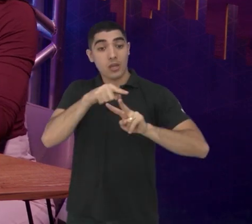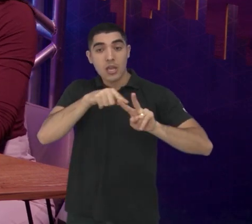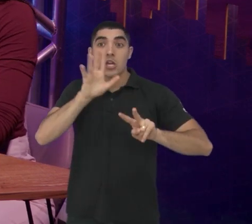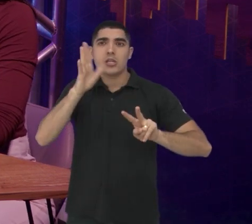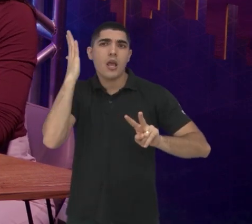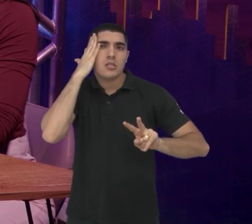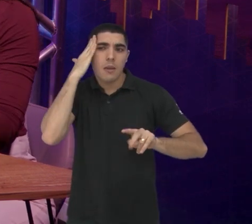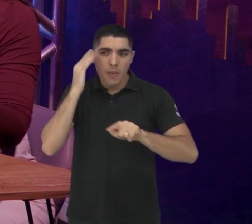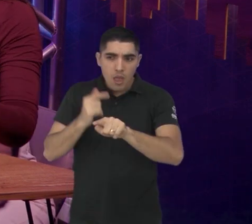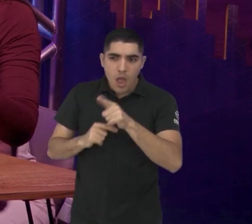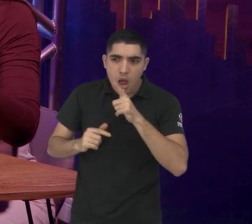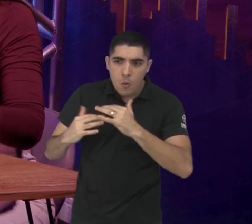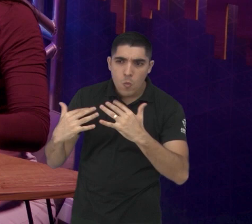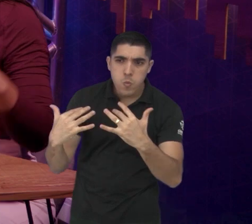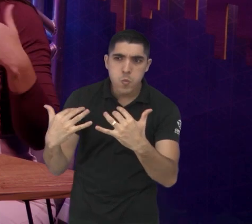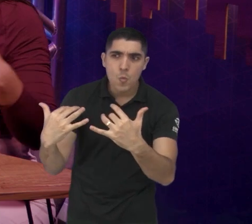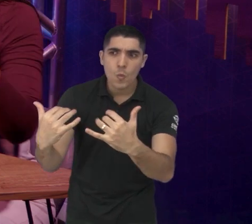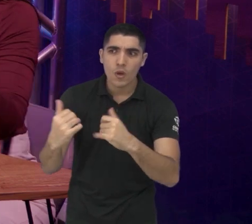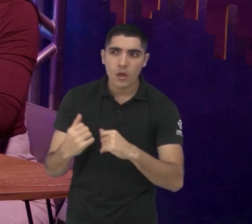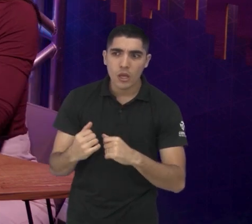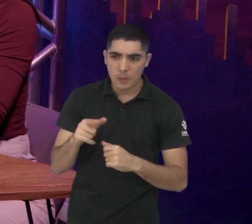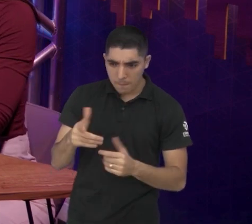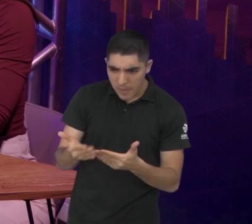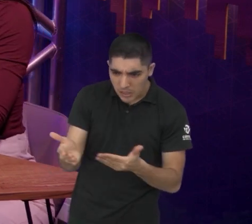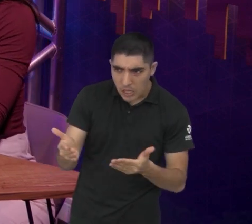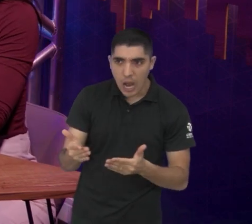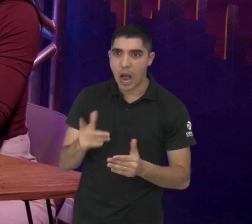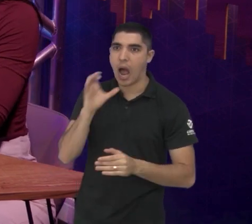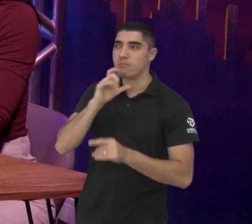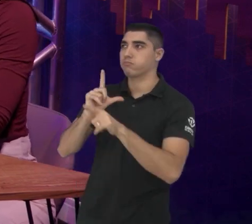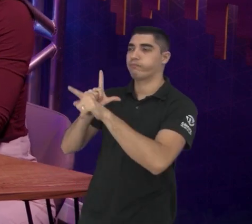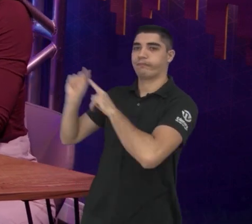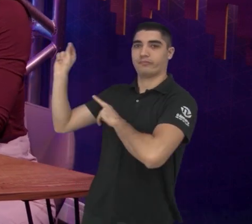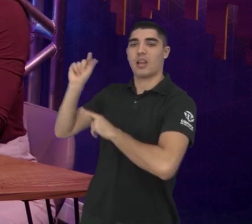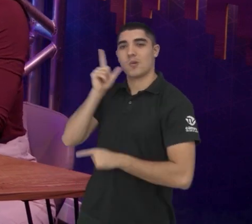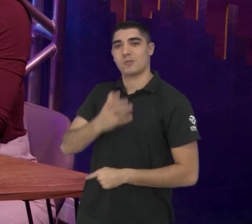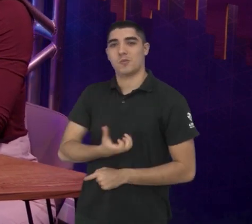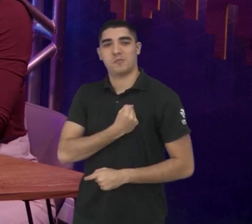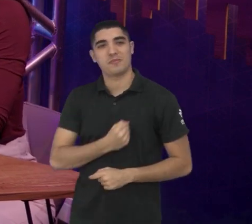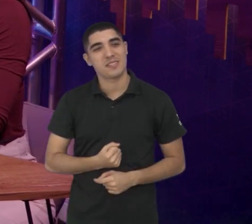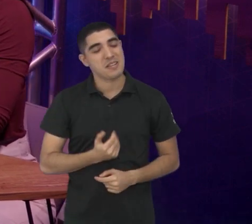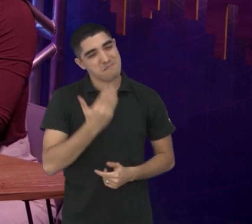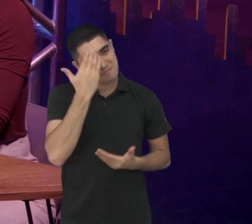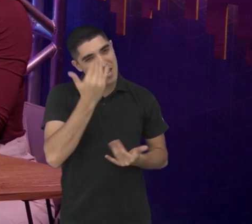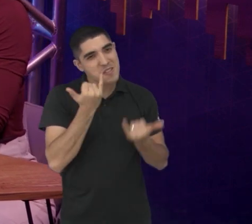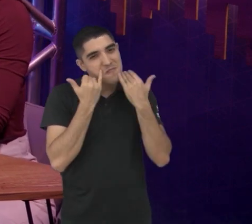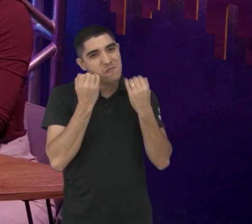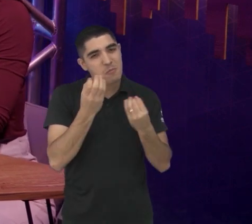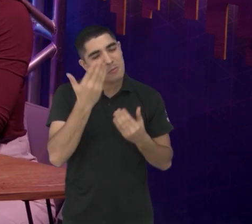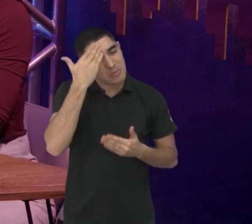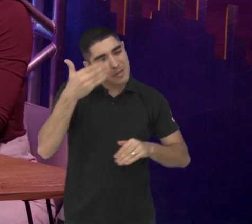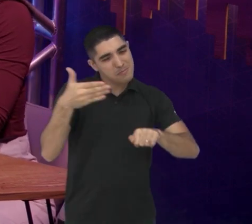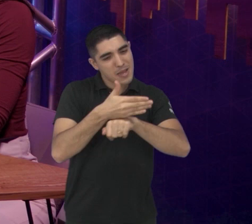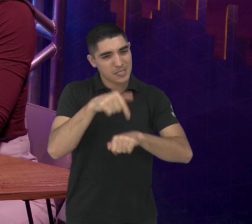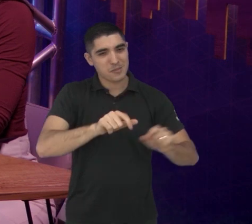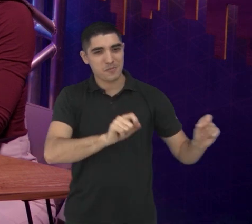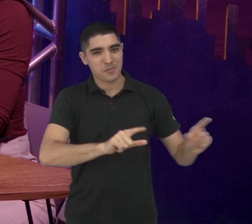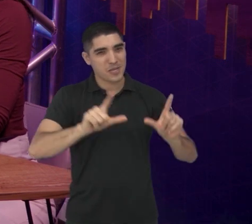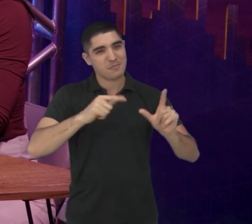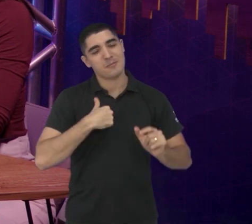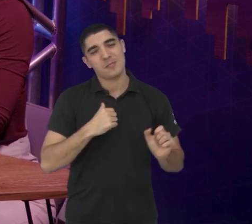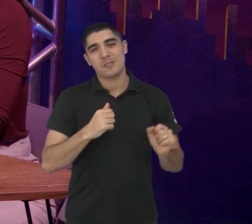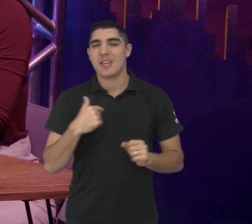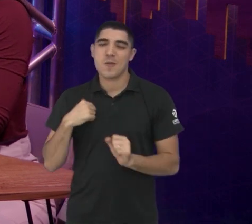pelo conhecimento. Eles perceberam, né? E subiram a colina e sobreviveram. Dani, muito obrigada, viu, pelas informações. Eu que agradeço por pela